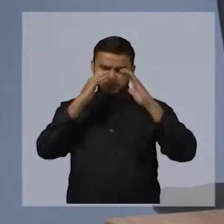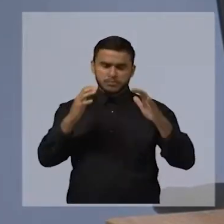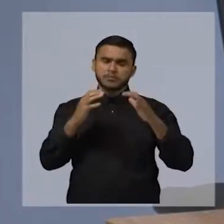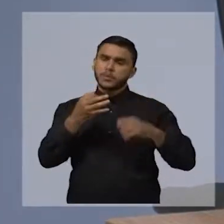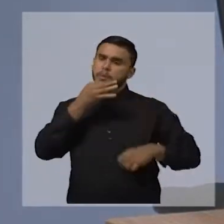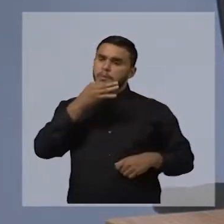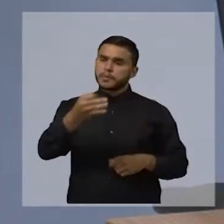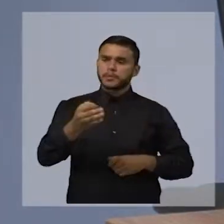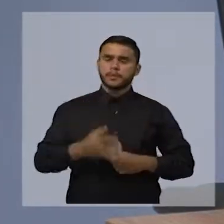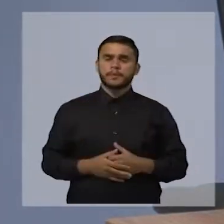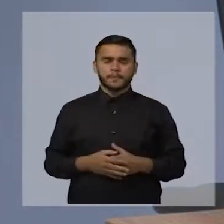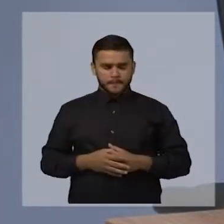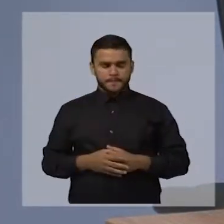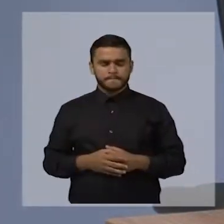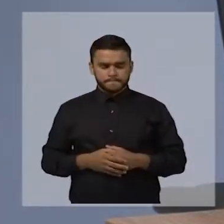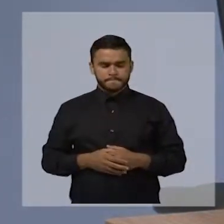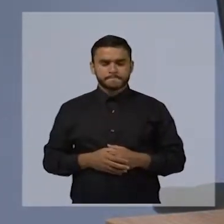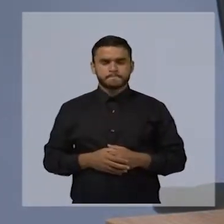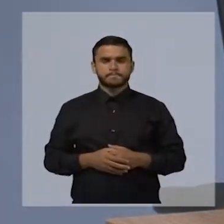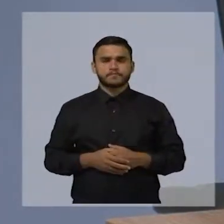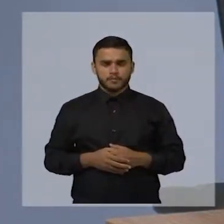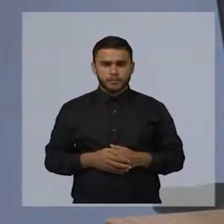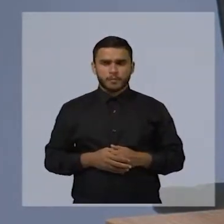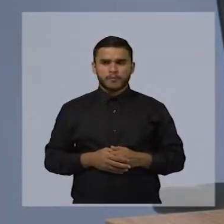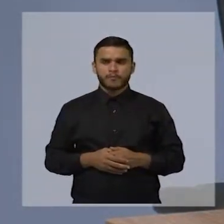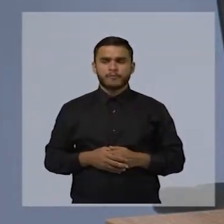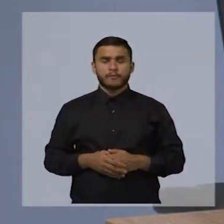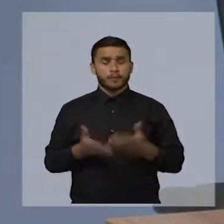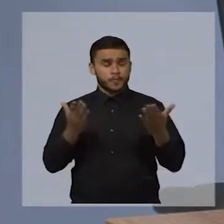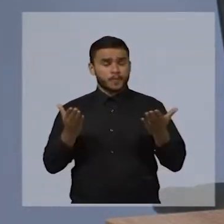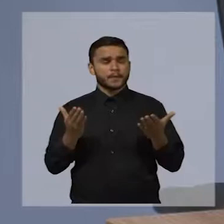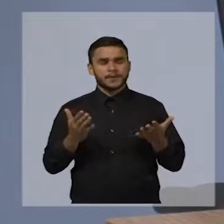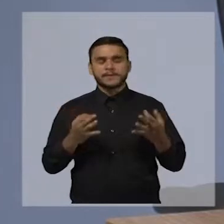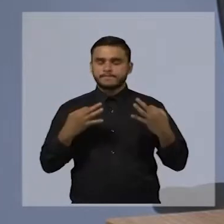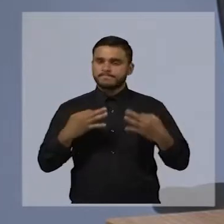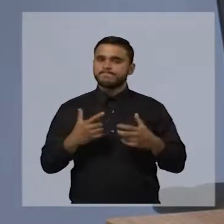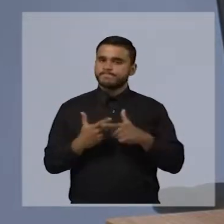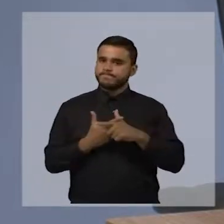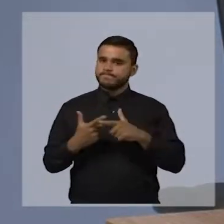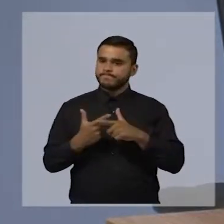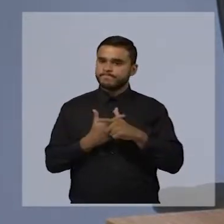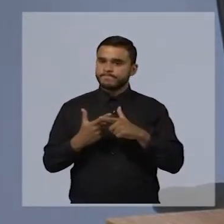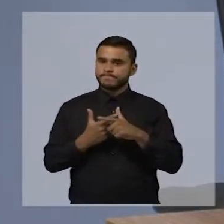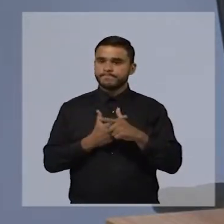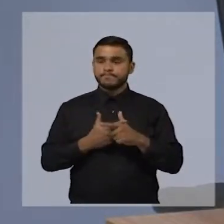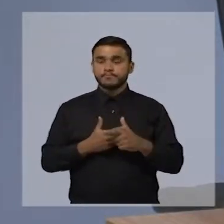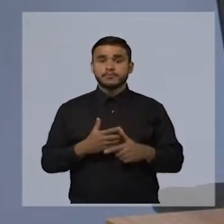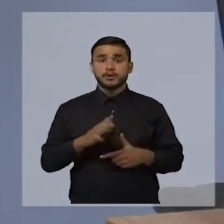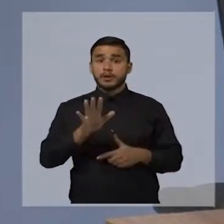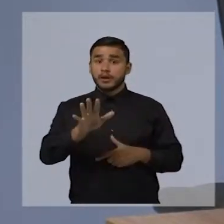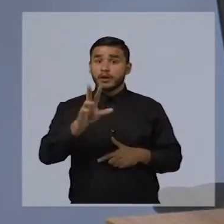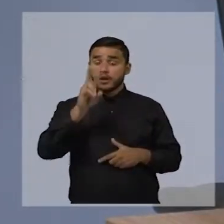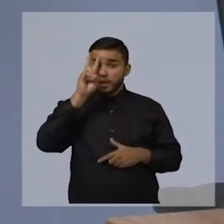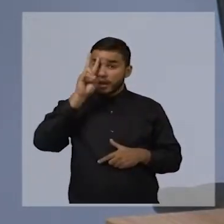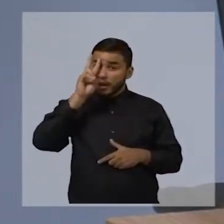queremos ouvi-lo? O problema é muito complexo, porque ninguém se lembra da